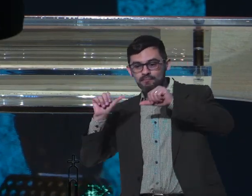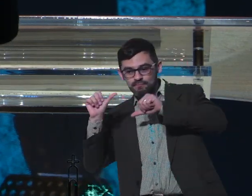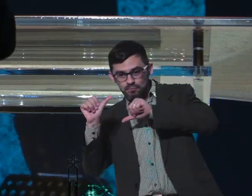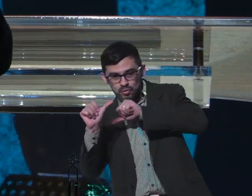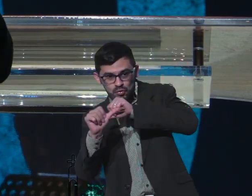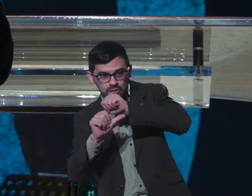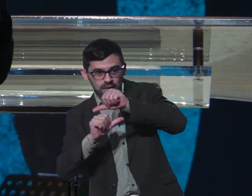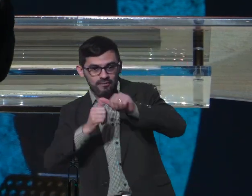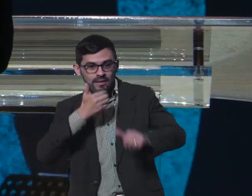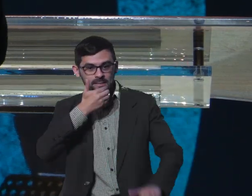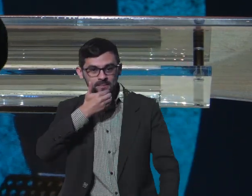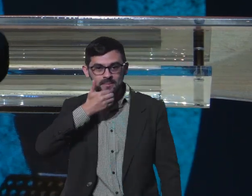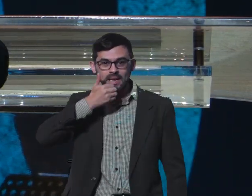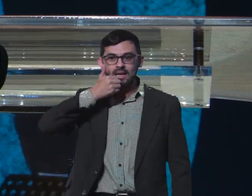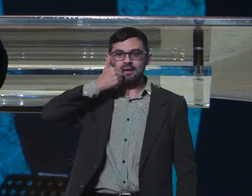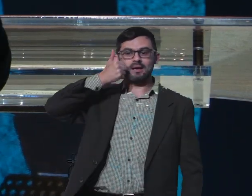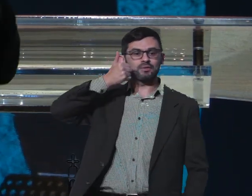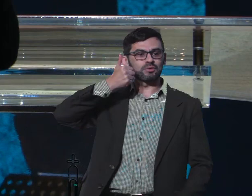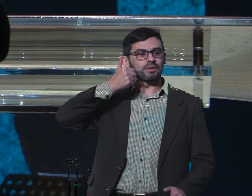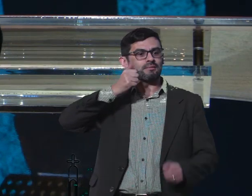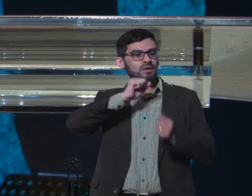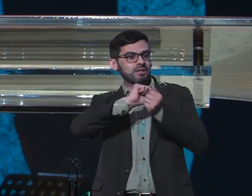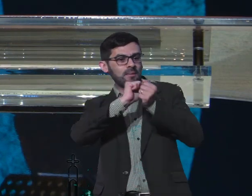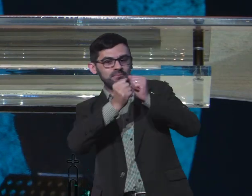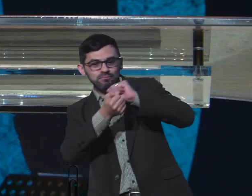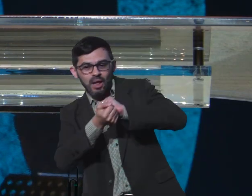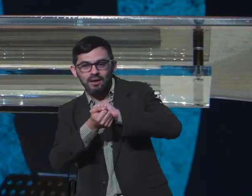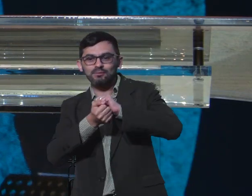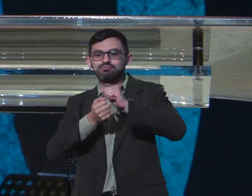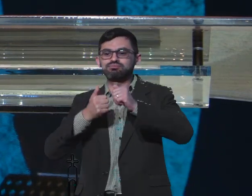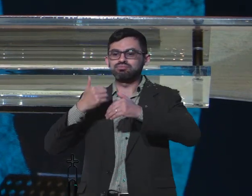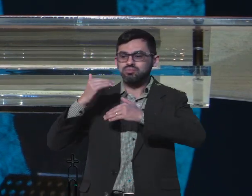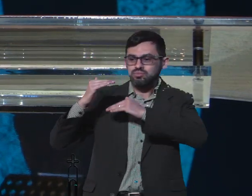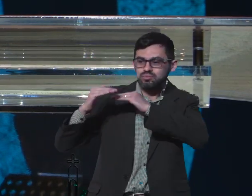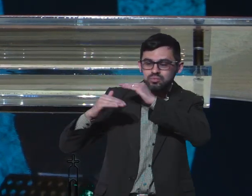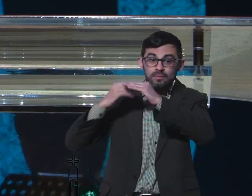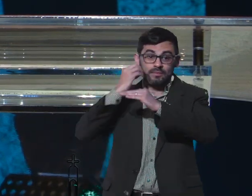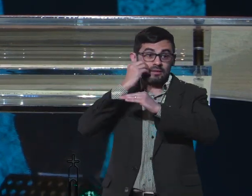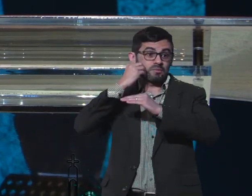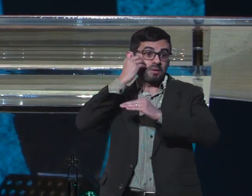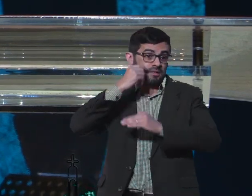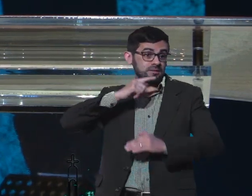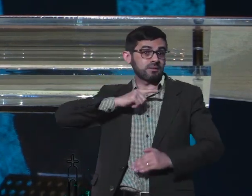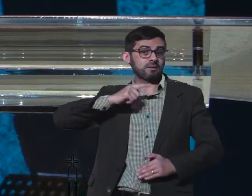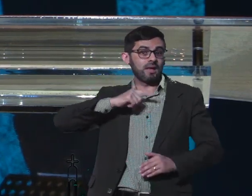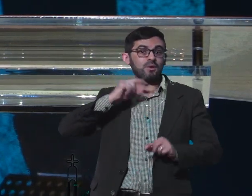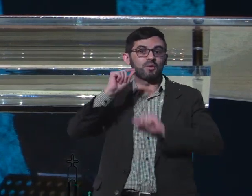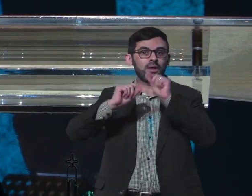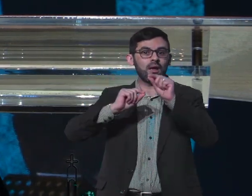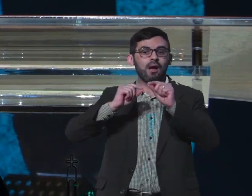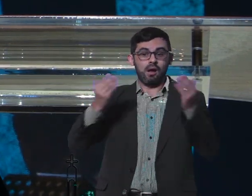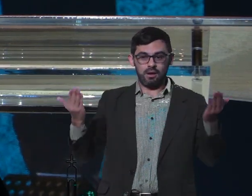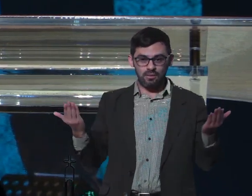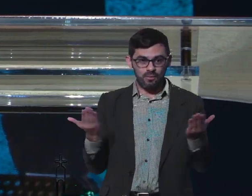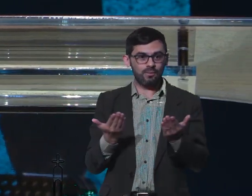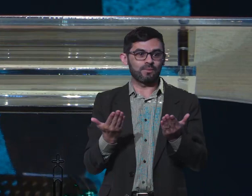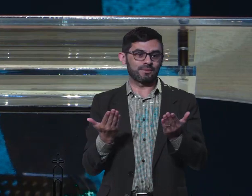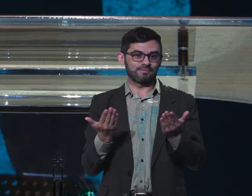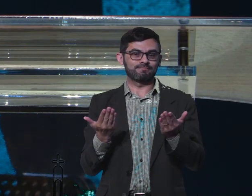vai melhorando, vai se adaptando, vai enriquecendo a partir das experiências que você tem